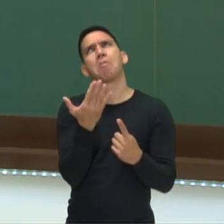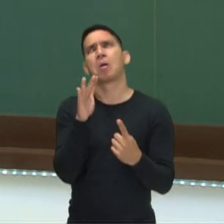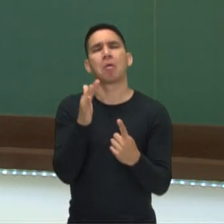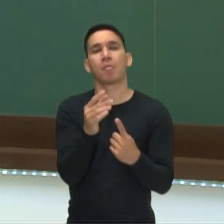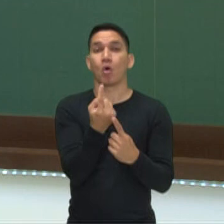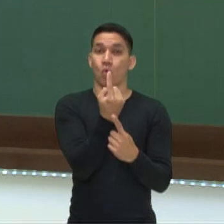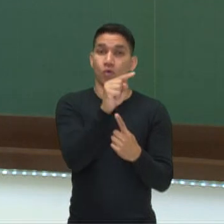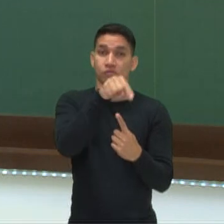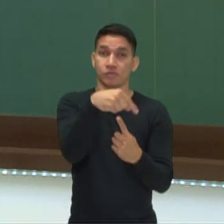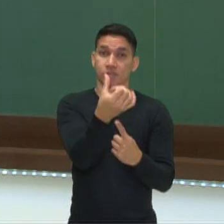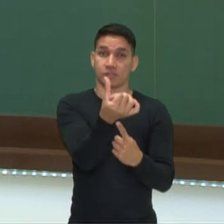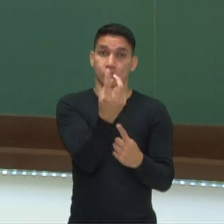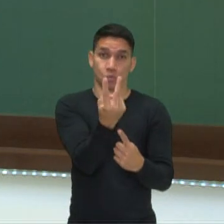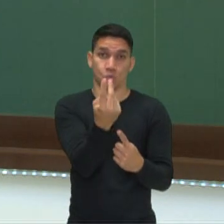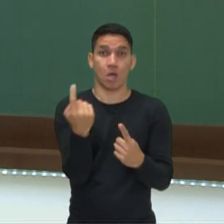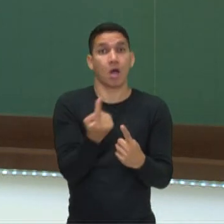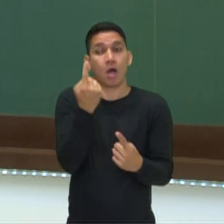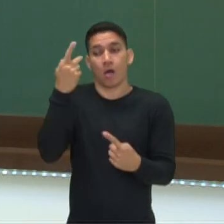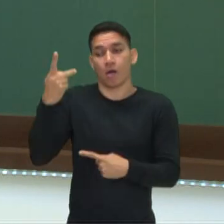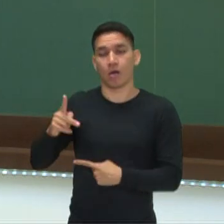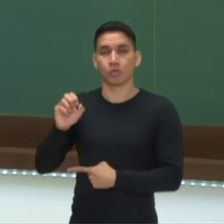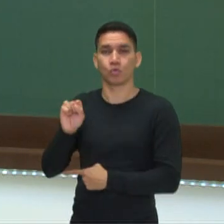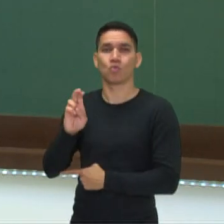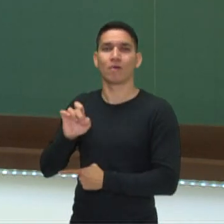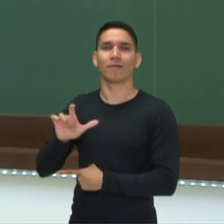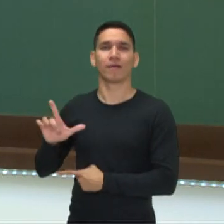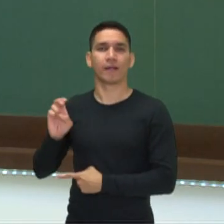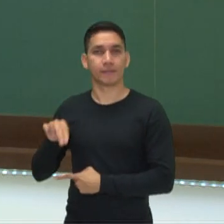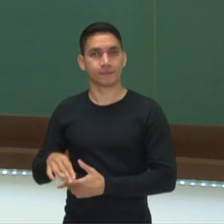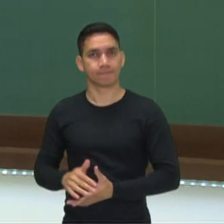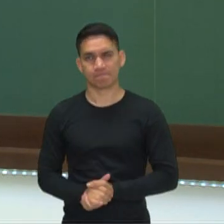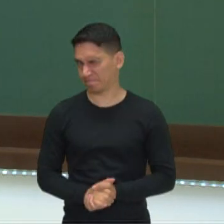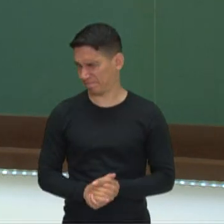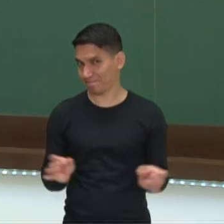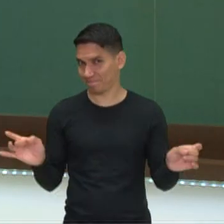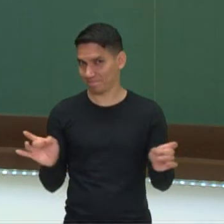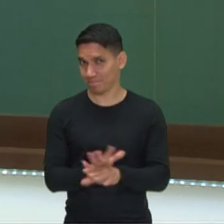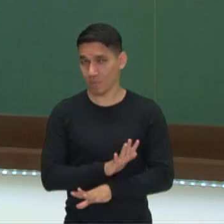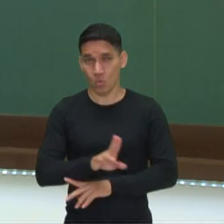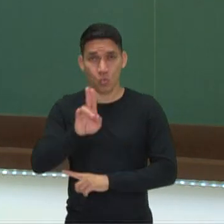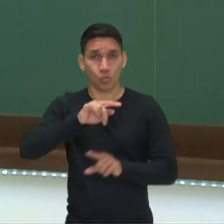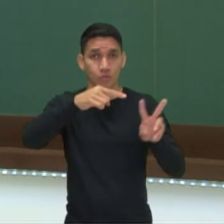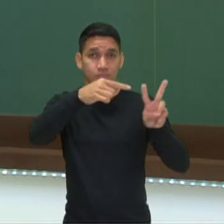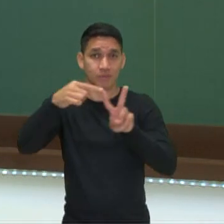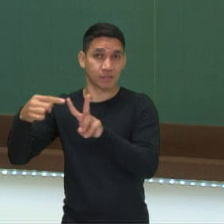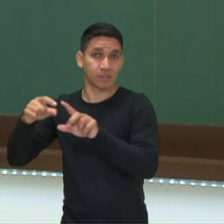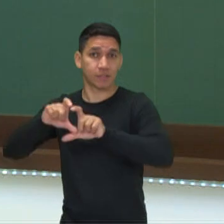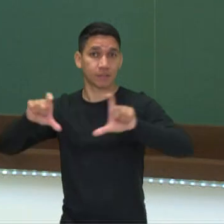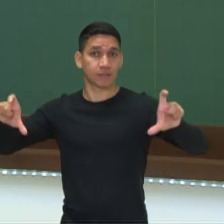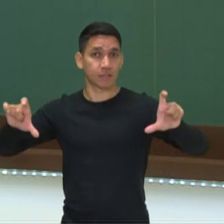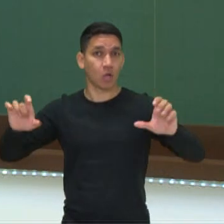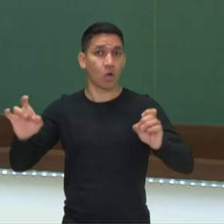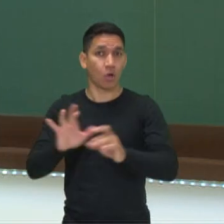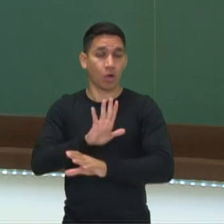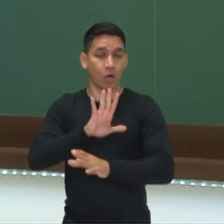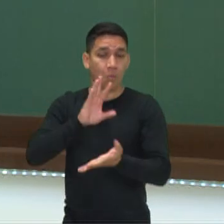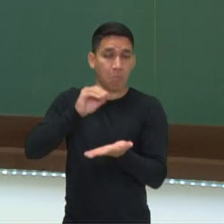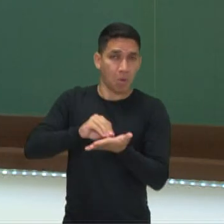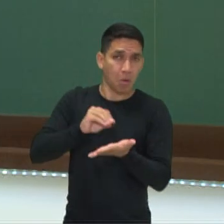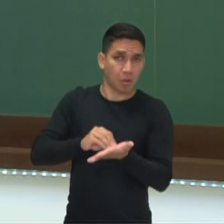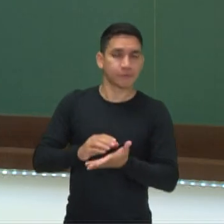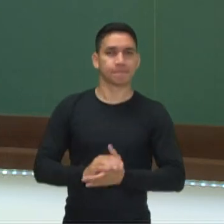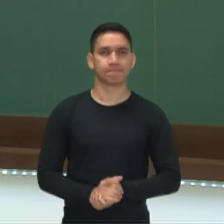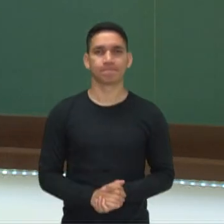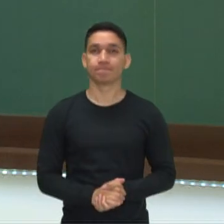aproximadamente 1,62 metros de altura. Resolvemos por Bhaskara uma equação incompleta,